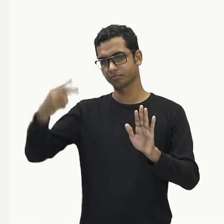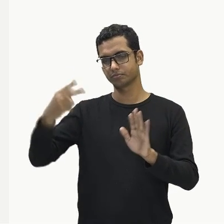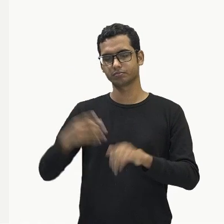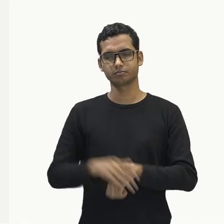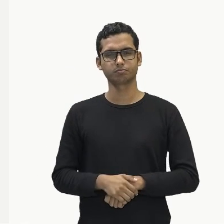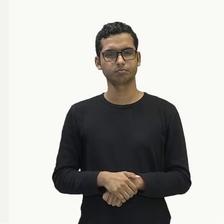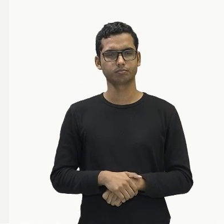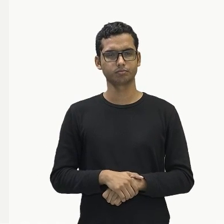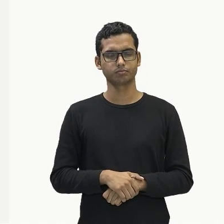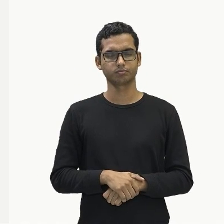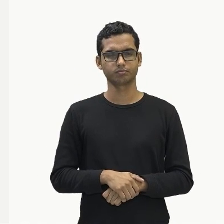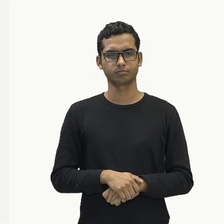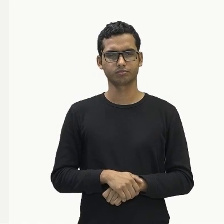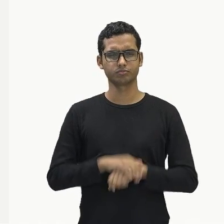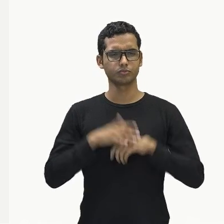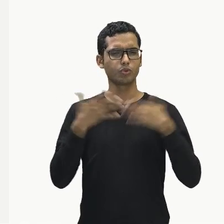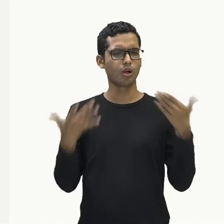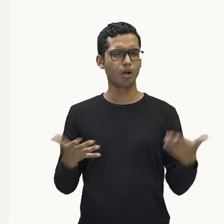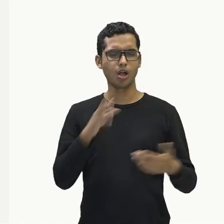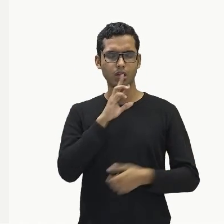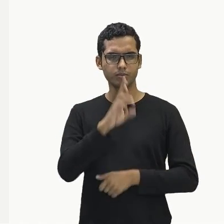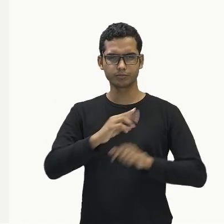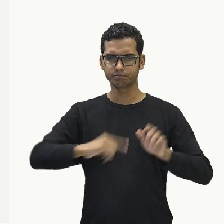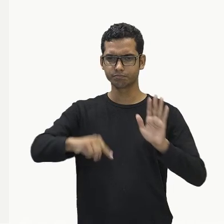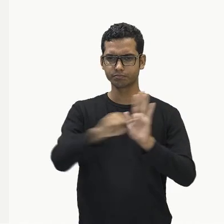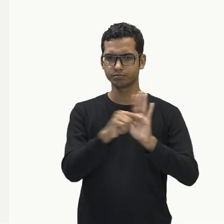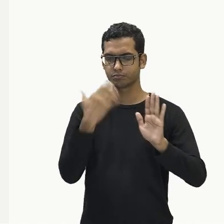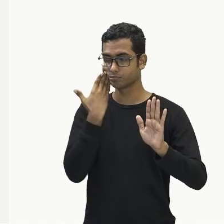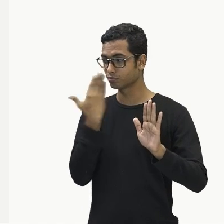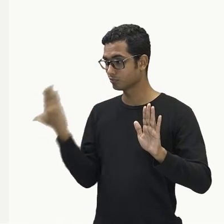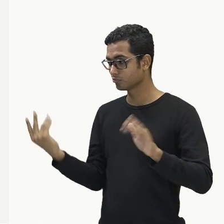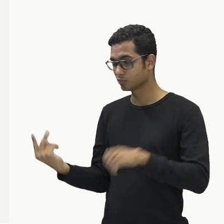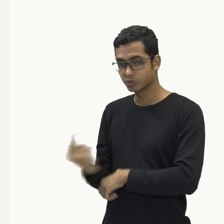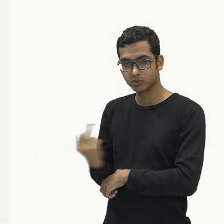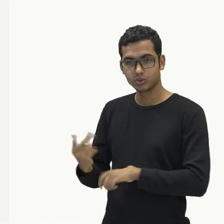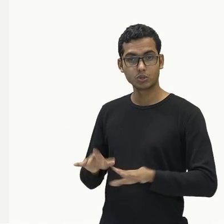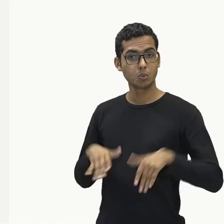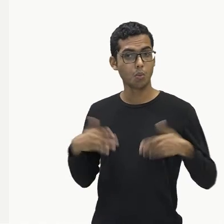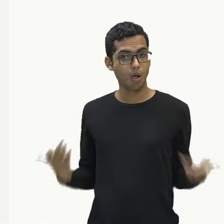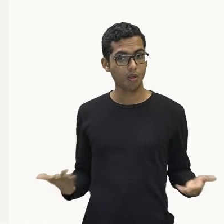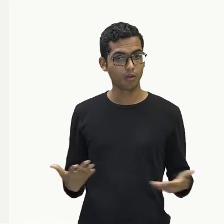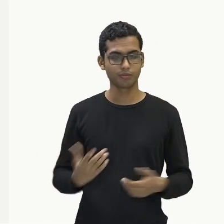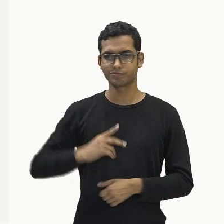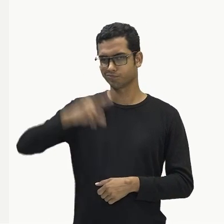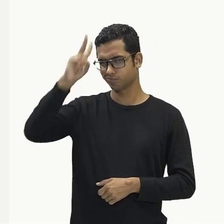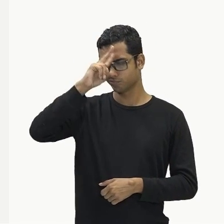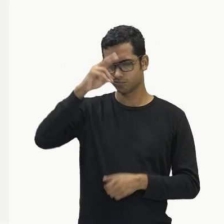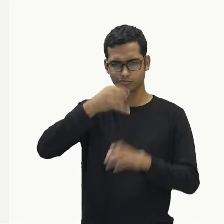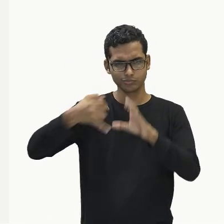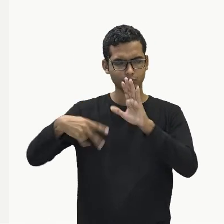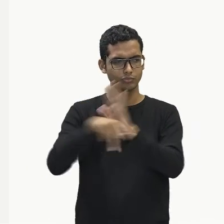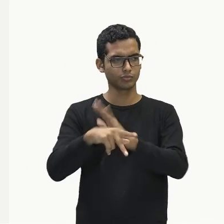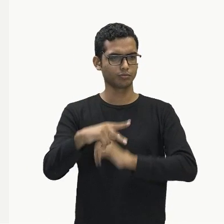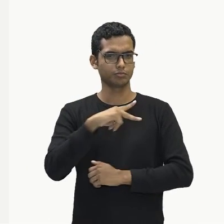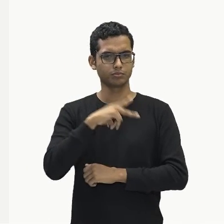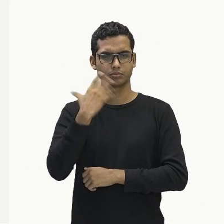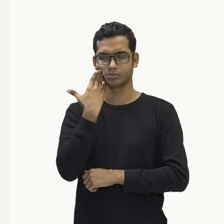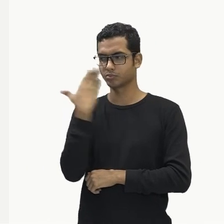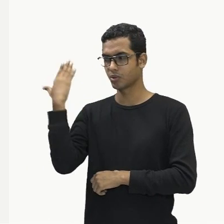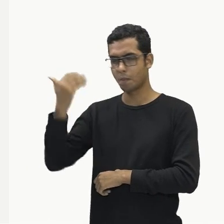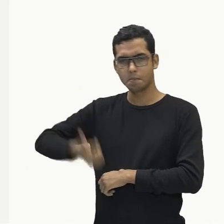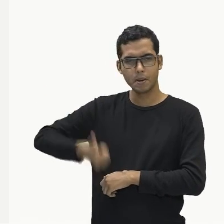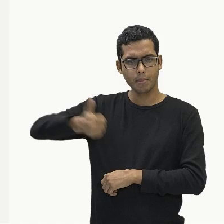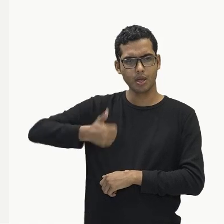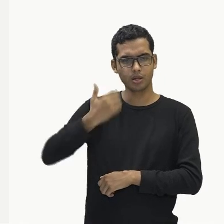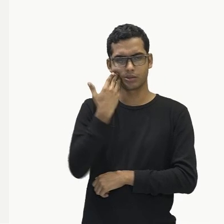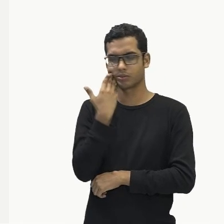qual será que vai dar negativo aí? Bora desenvolver então, lembrando dos casos particulares. Aqui no primeiro caso,